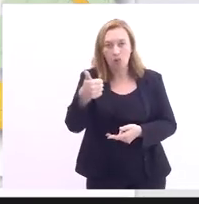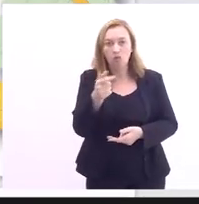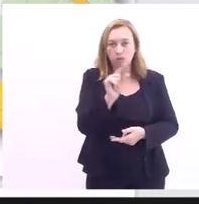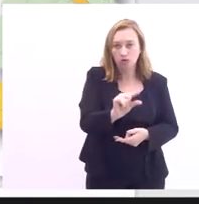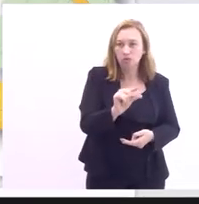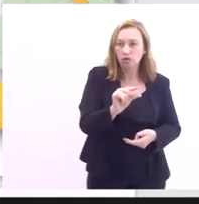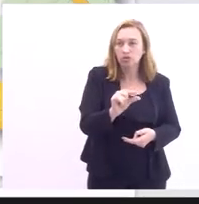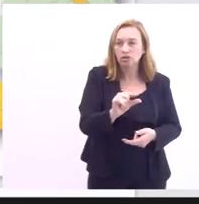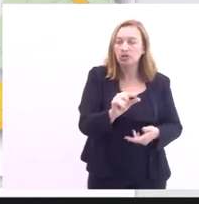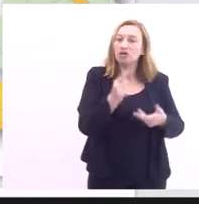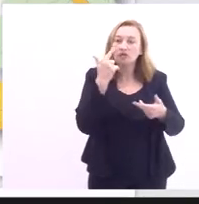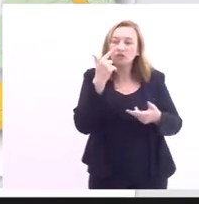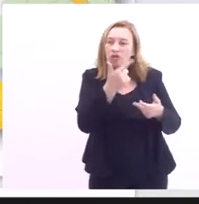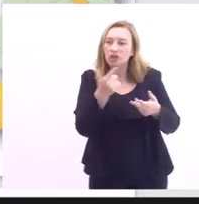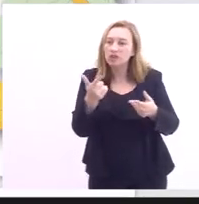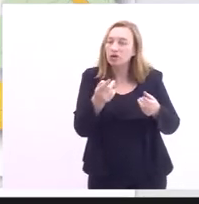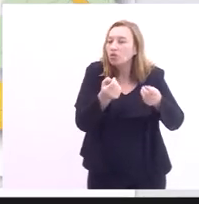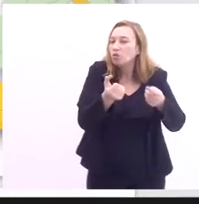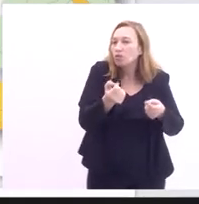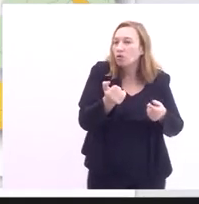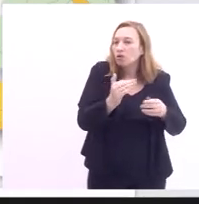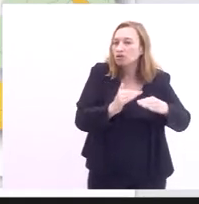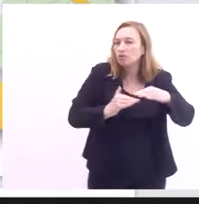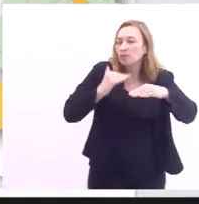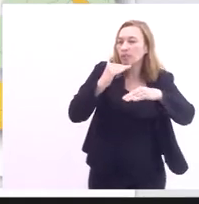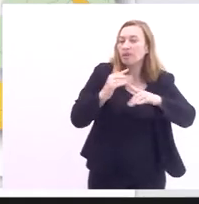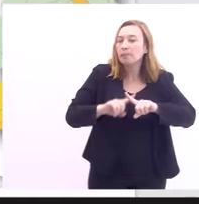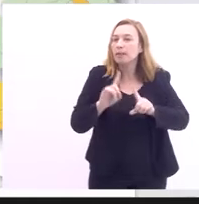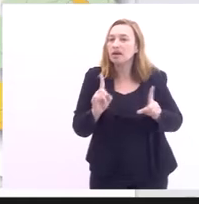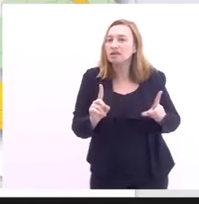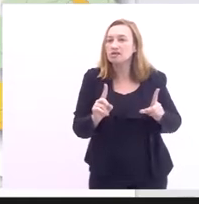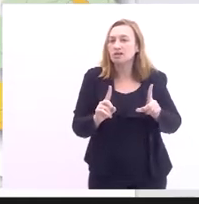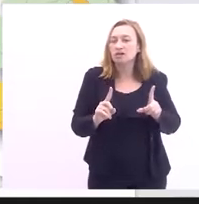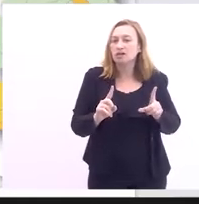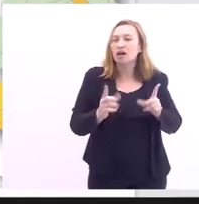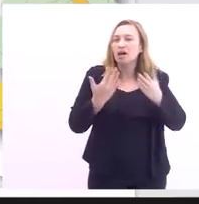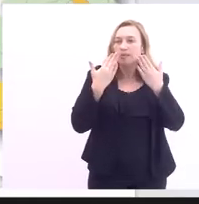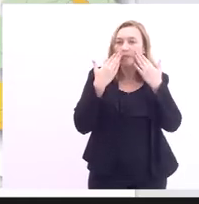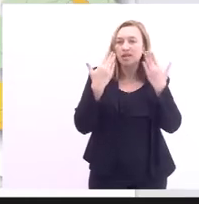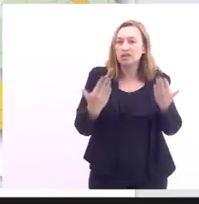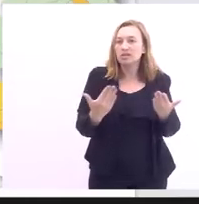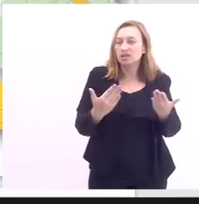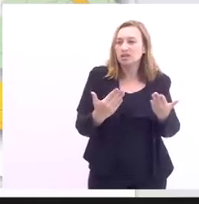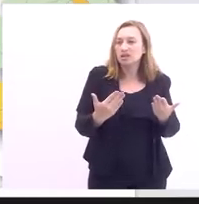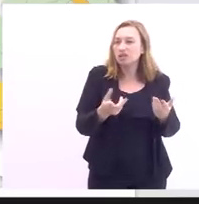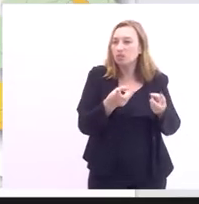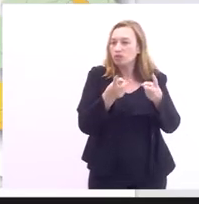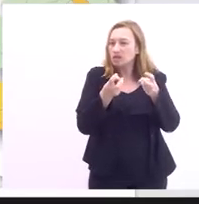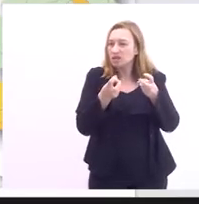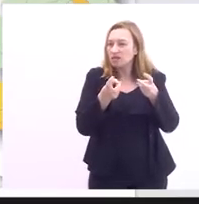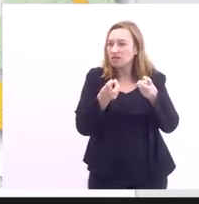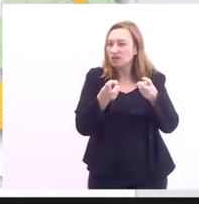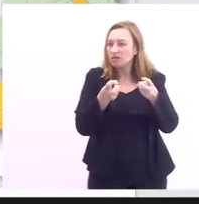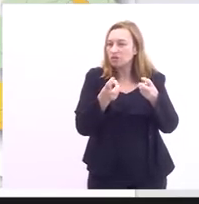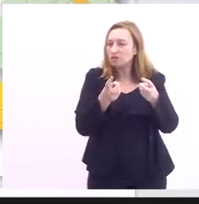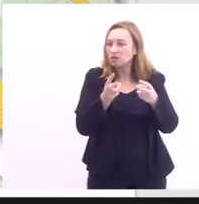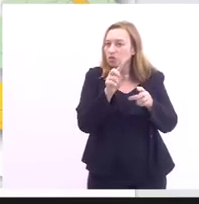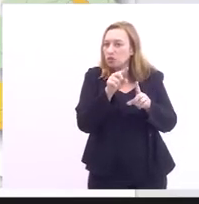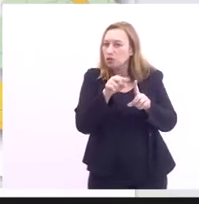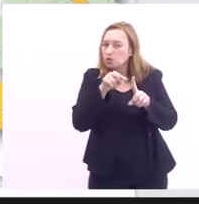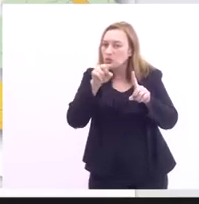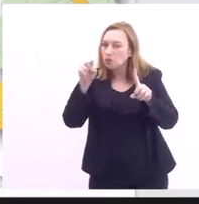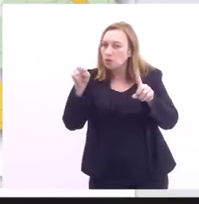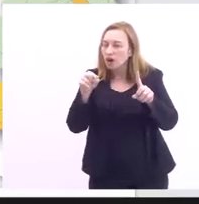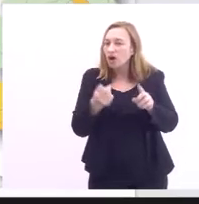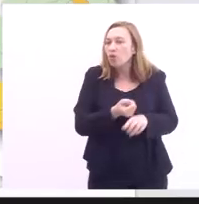tem poucos conjuntos que estão acima, mas ela apresenta, até olhando aqui pelo gráfico, a gente vê que frequência,